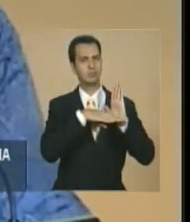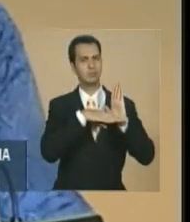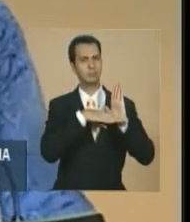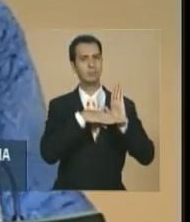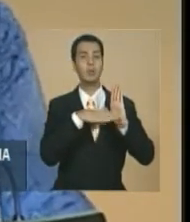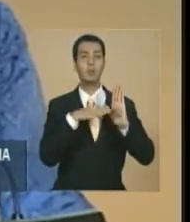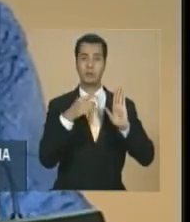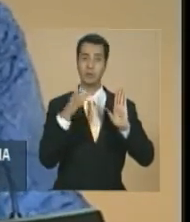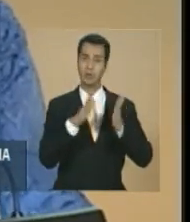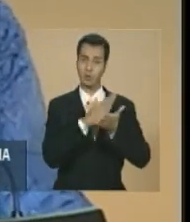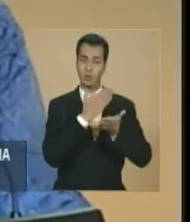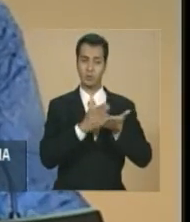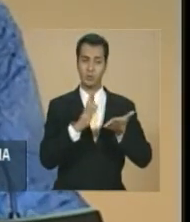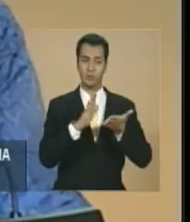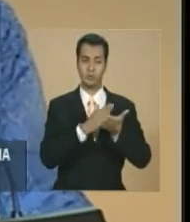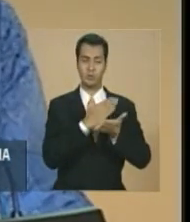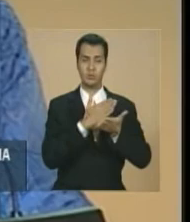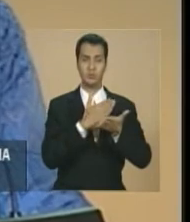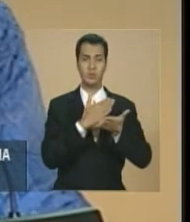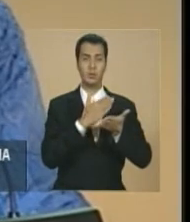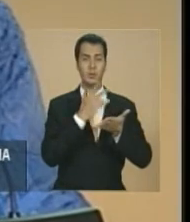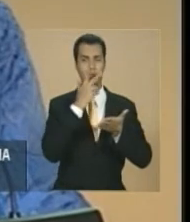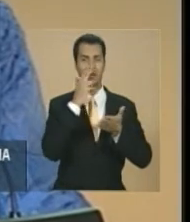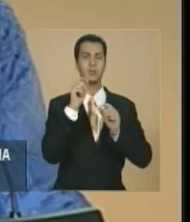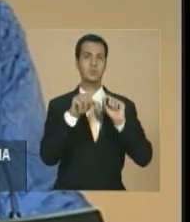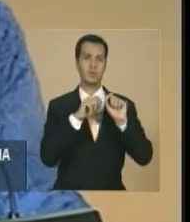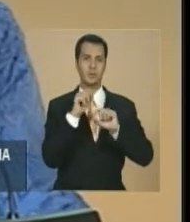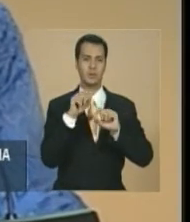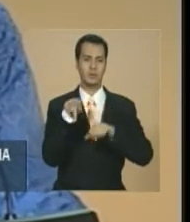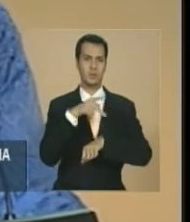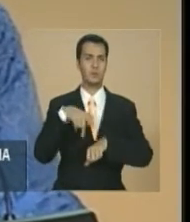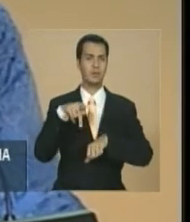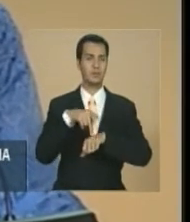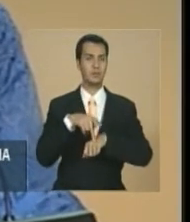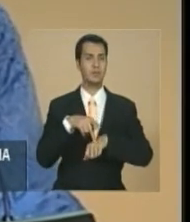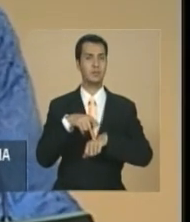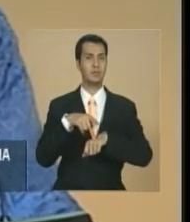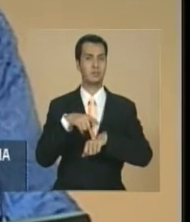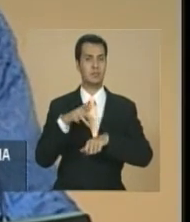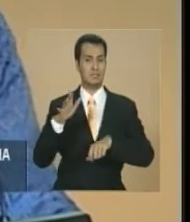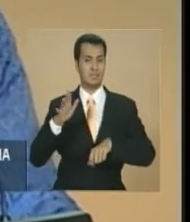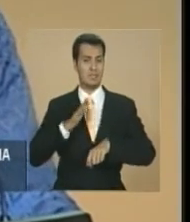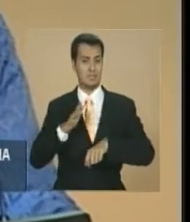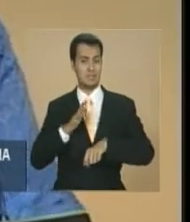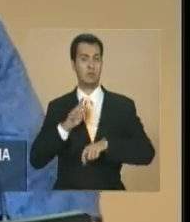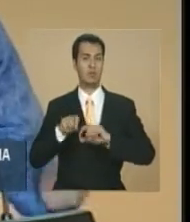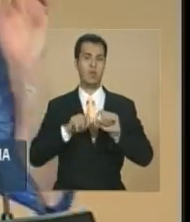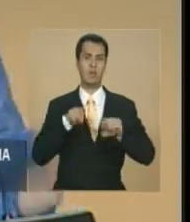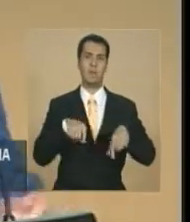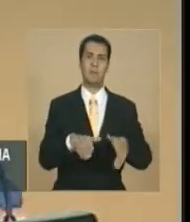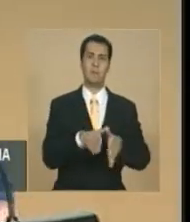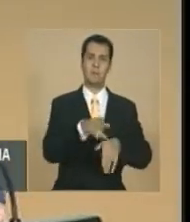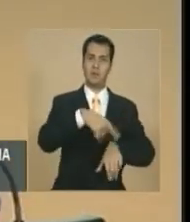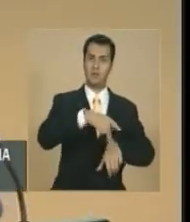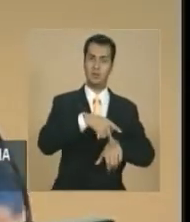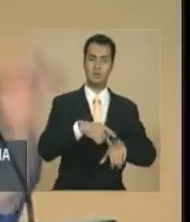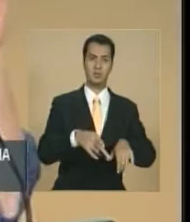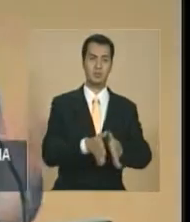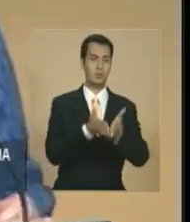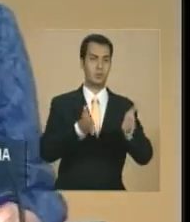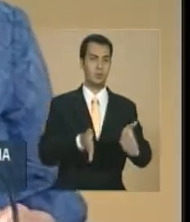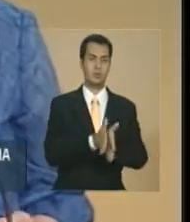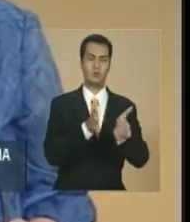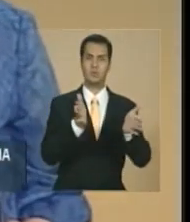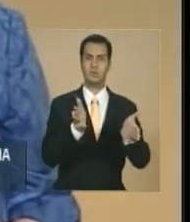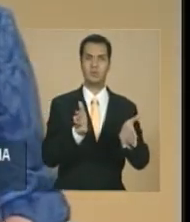de Paris. País rico é país sem pobreza, país sem miséria. Que é esse?